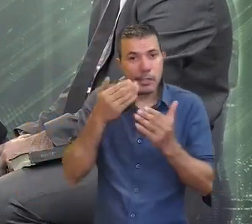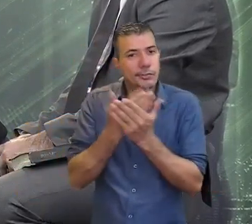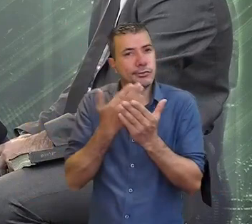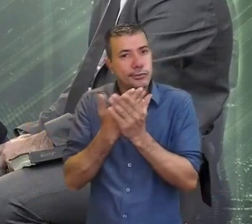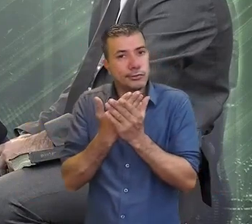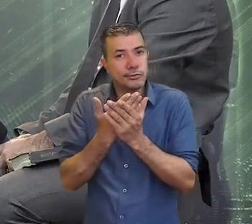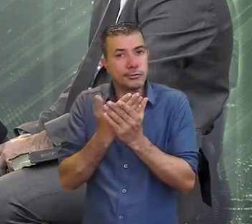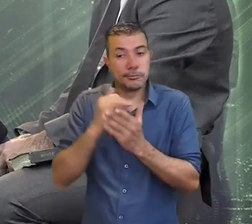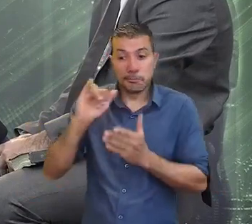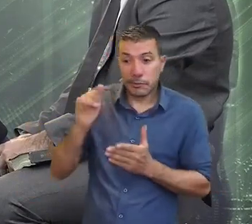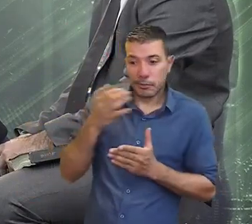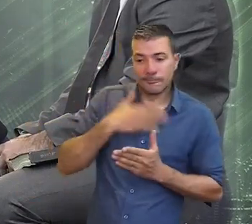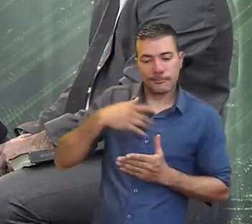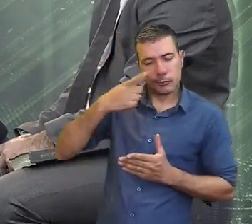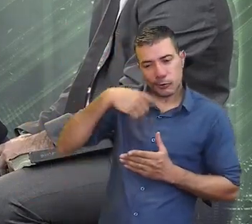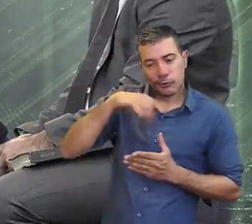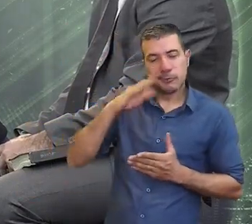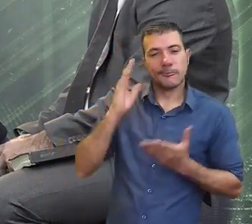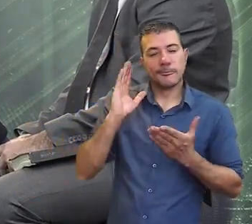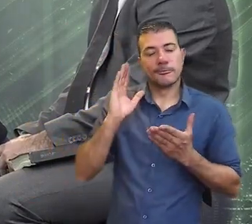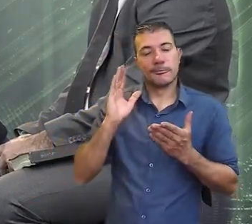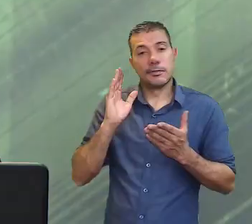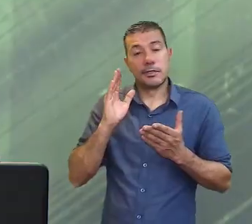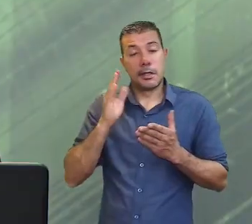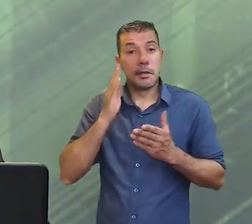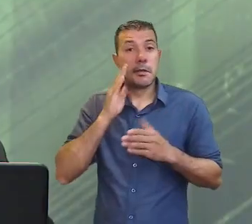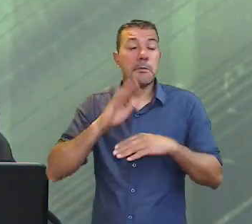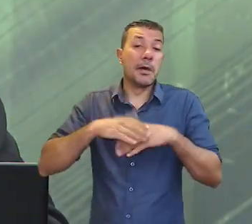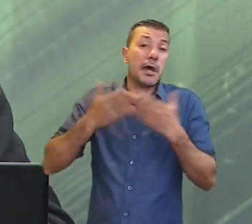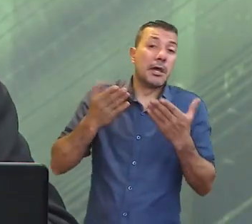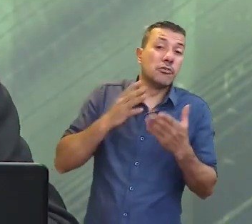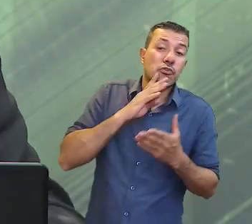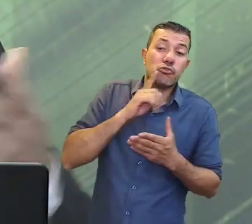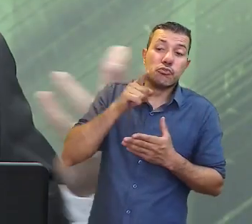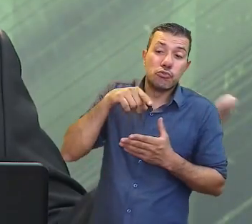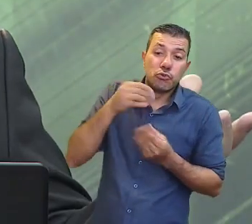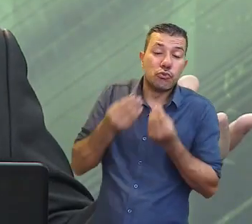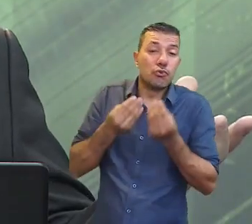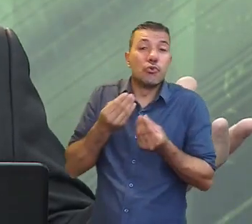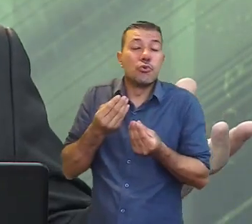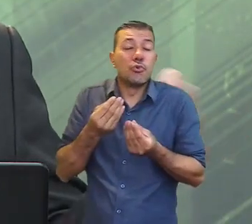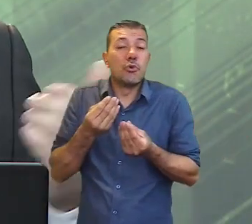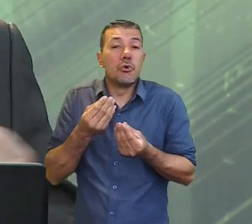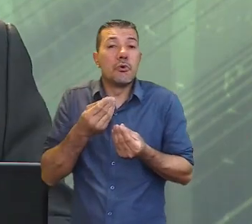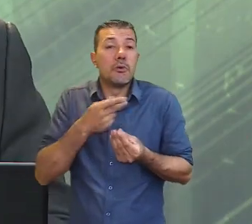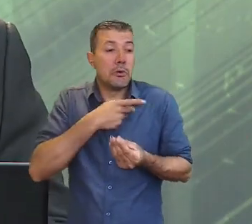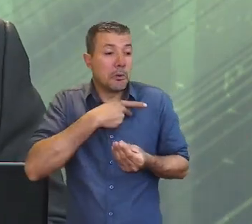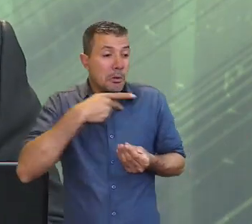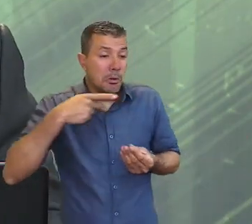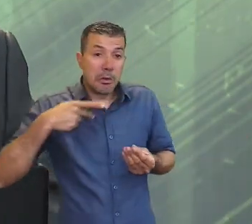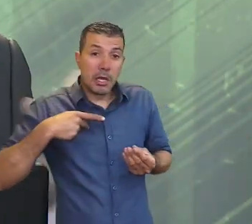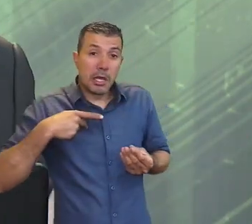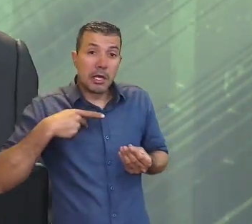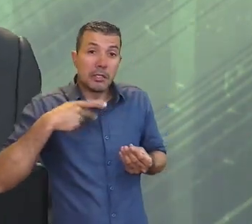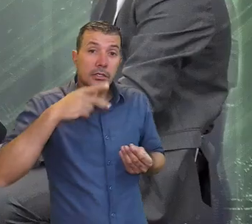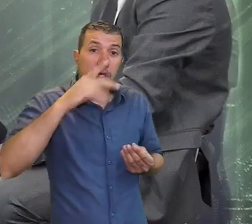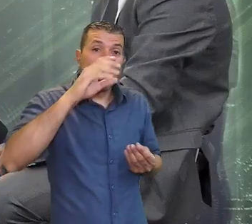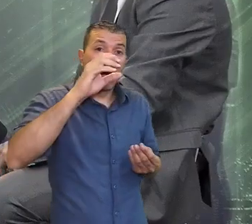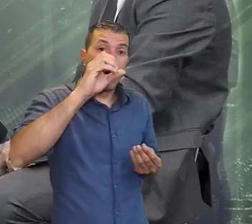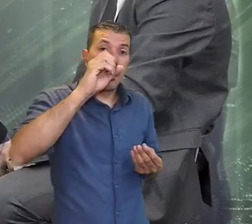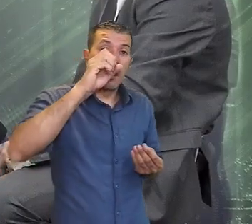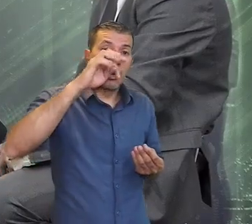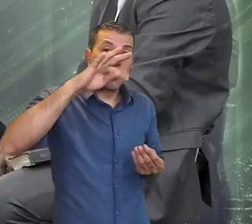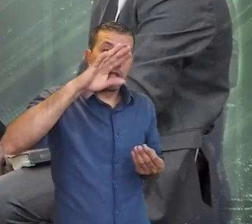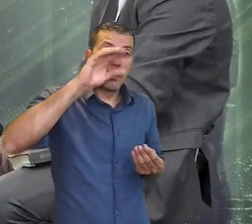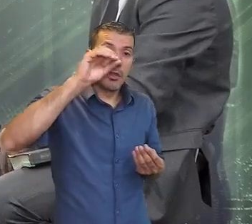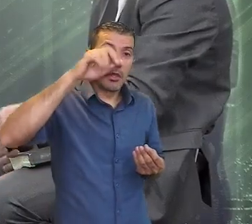O privilégio é todo nosso. Quero apresentar também, mais conhecido aí, como o pastor Casemiro, né? Ou Antônio Casemiro,